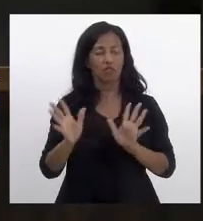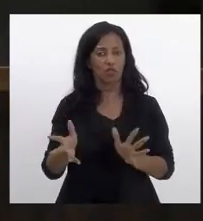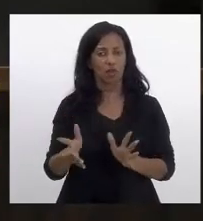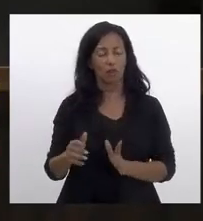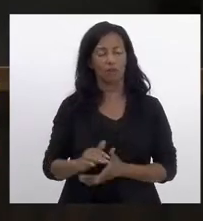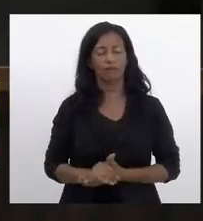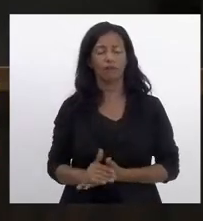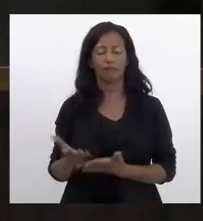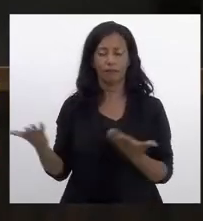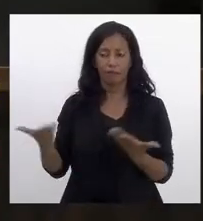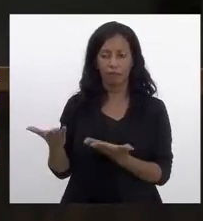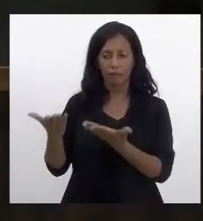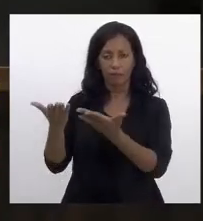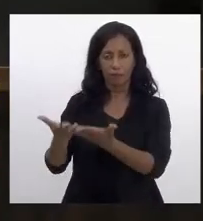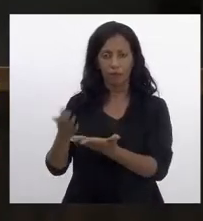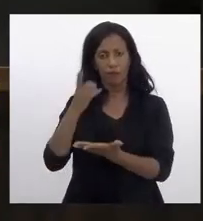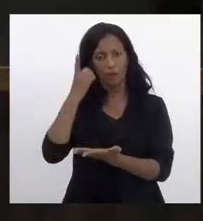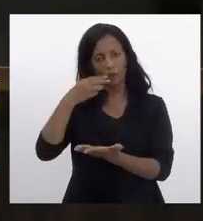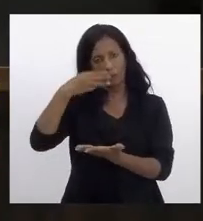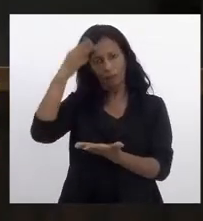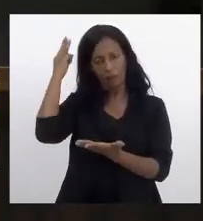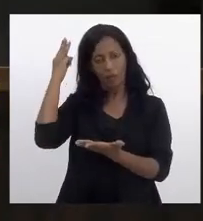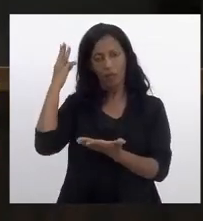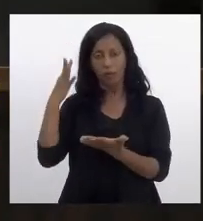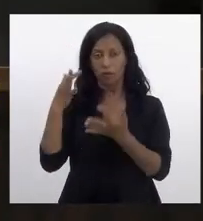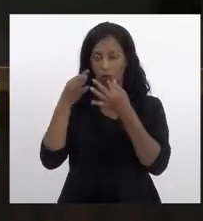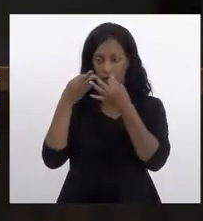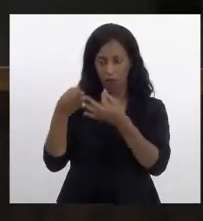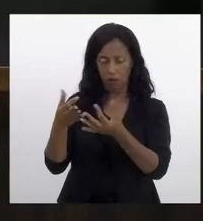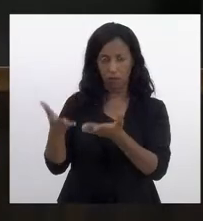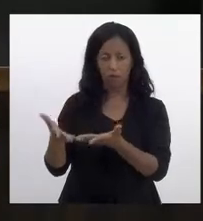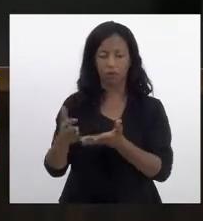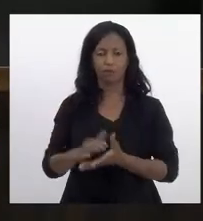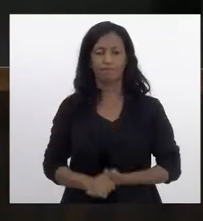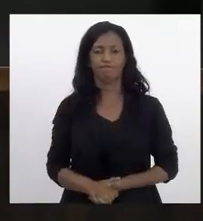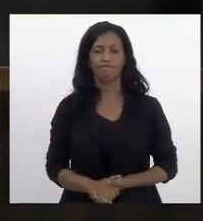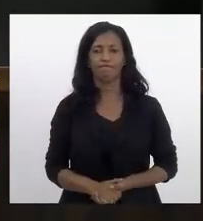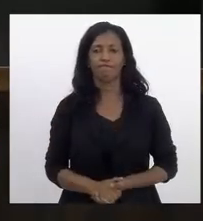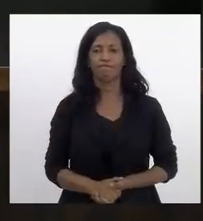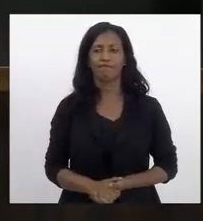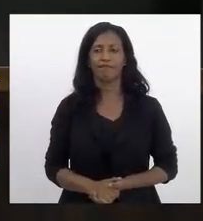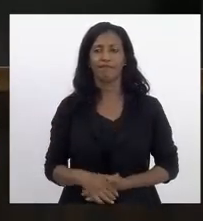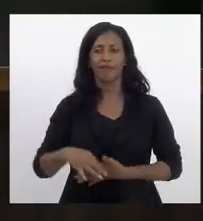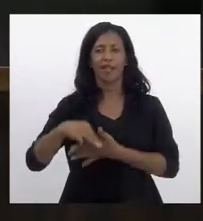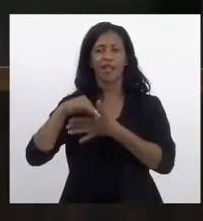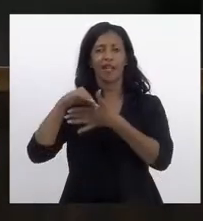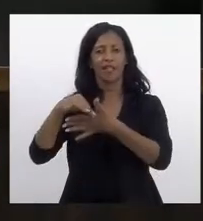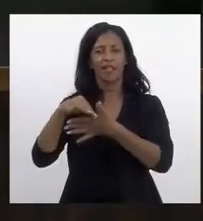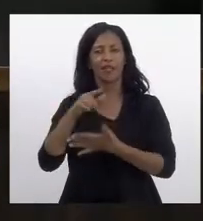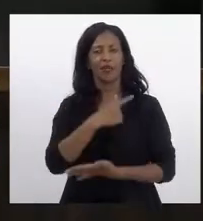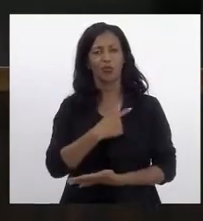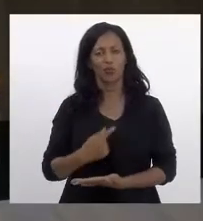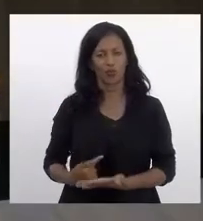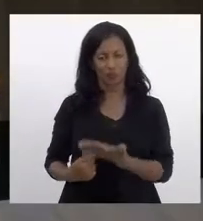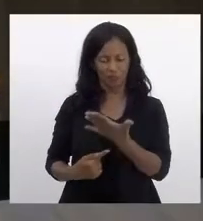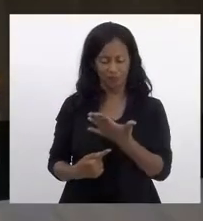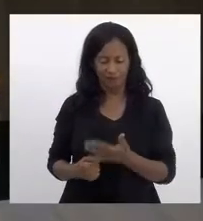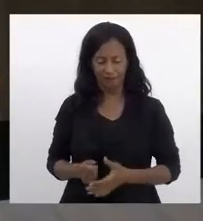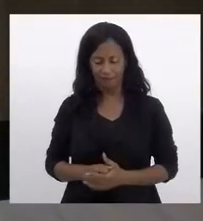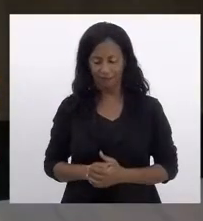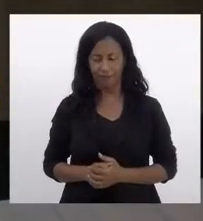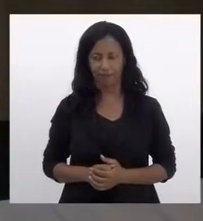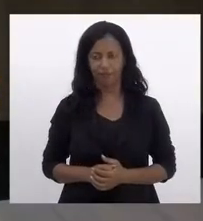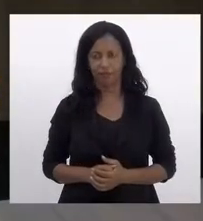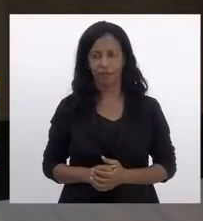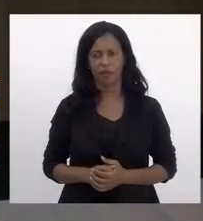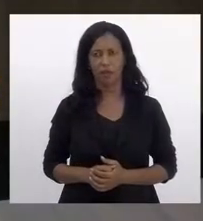vamos ouvir o deputado Márcio, ouviu com atenção. Vamos ouvir agora o líder do governo, o deputado Márcio Pacheco. Senhor presidente, me parece